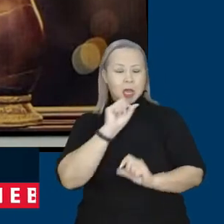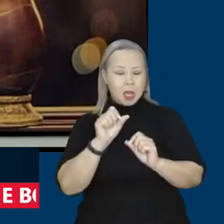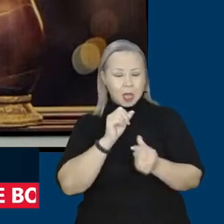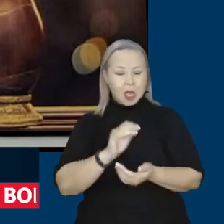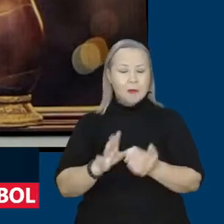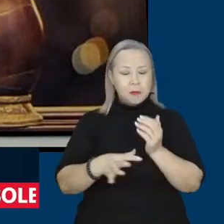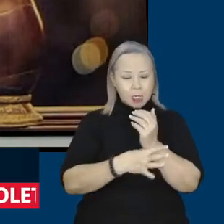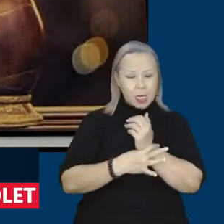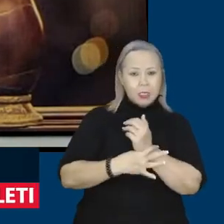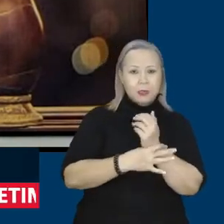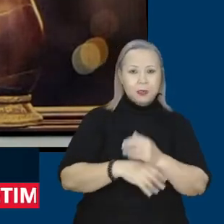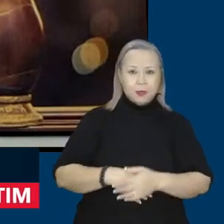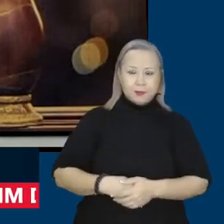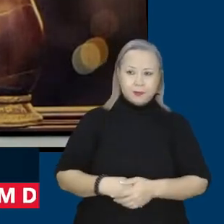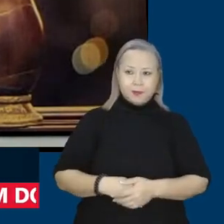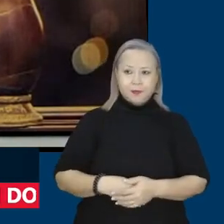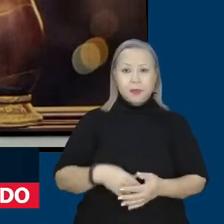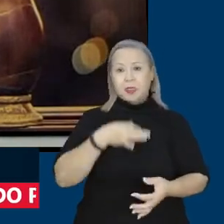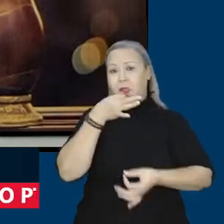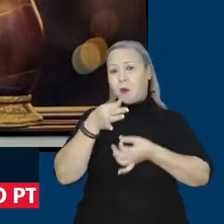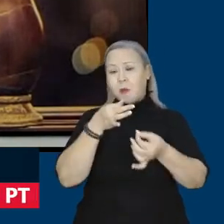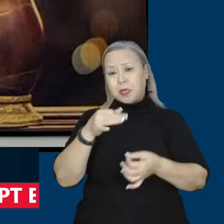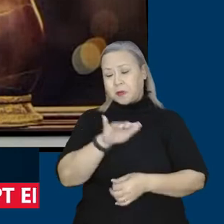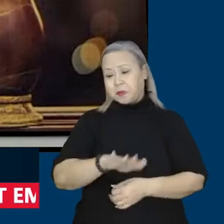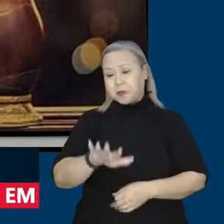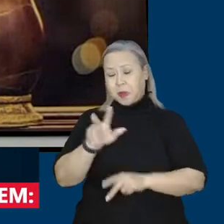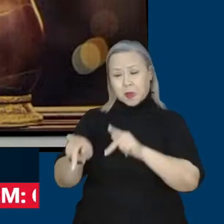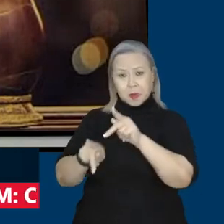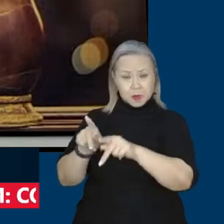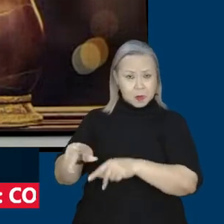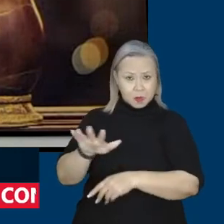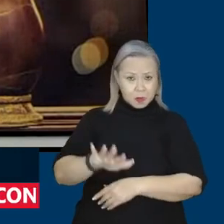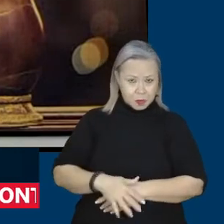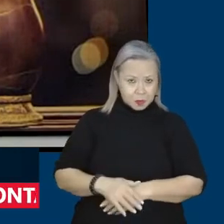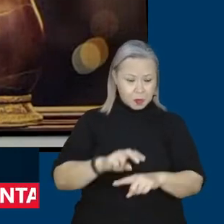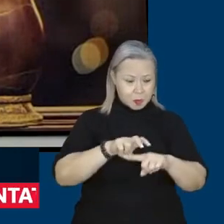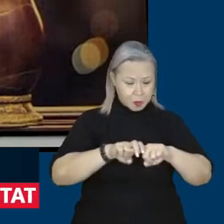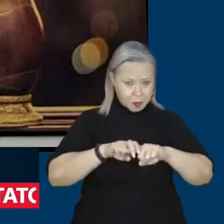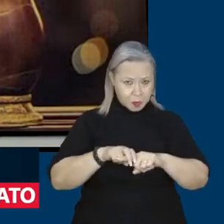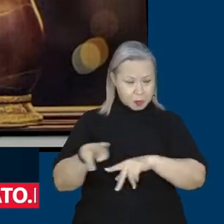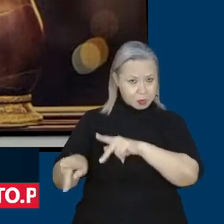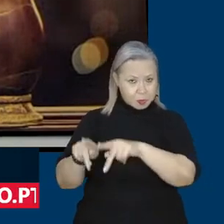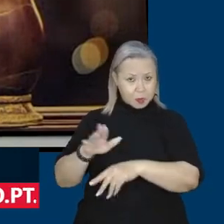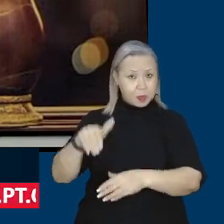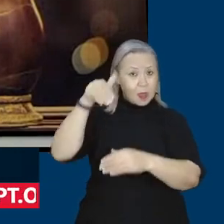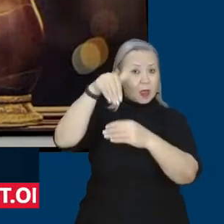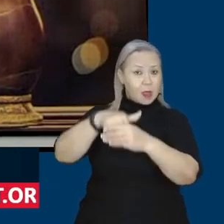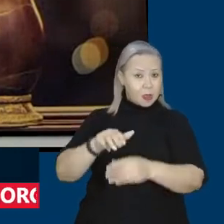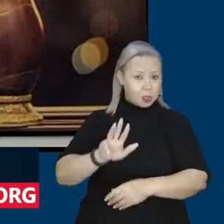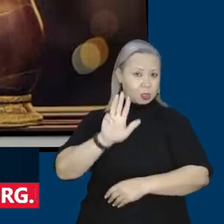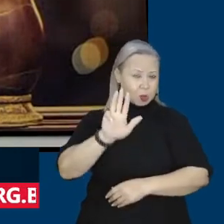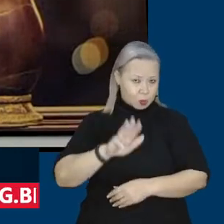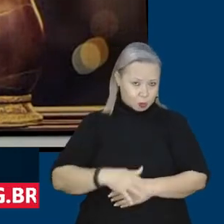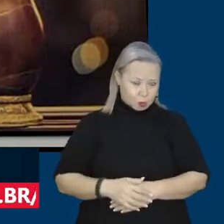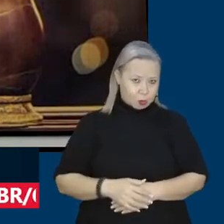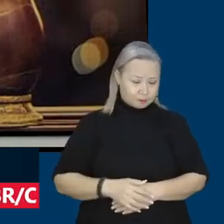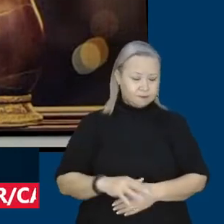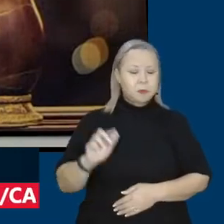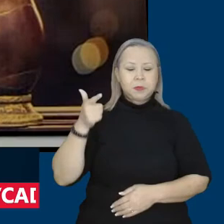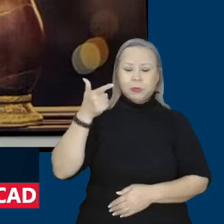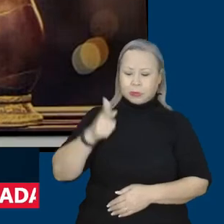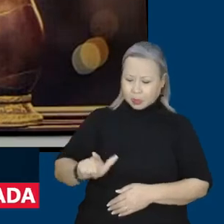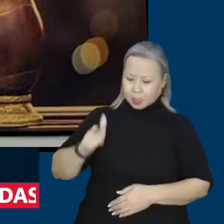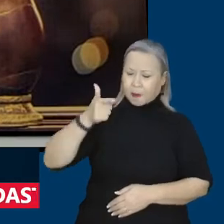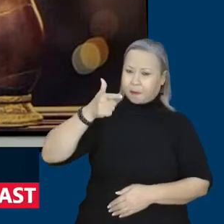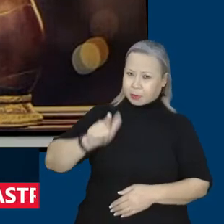estou falando aqui quer ser a opinião geral da população e por isso a população elegeu né ele tem repetido